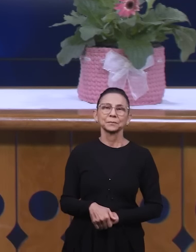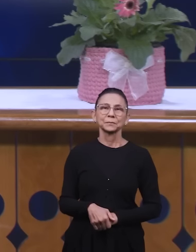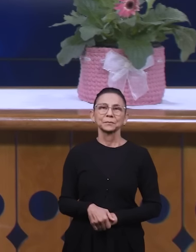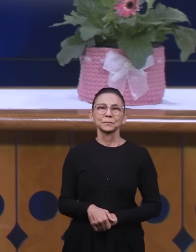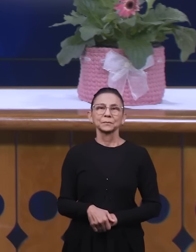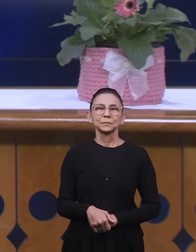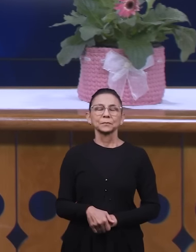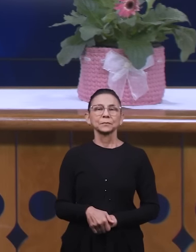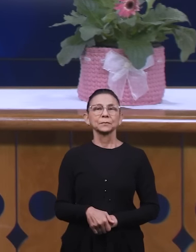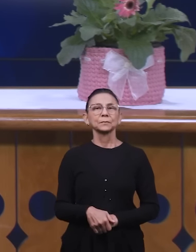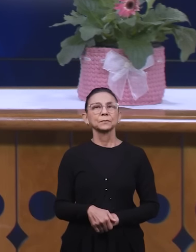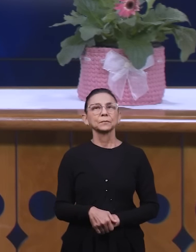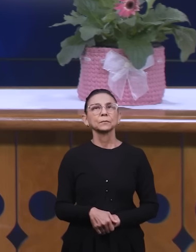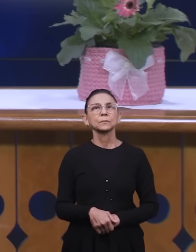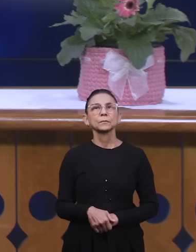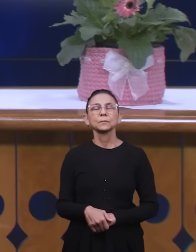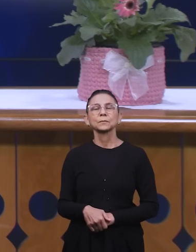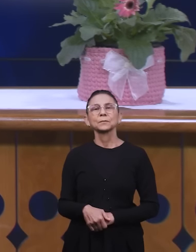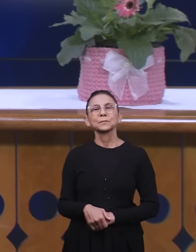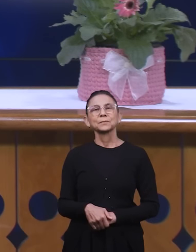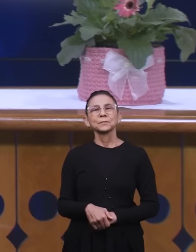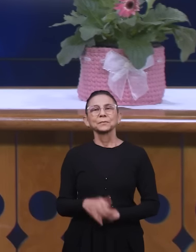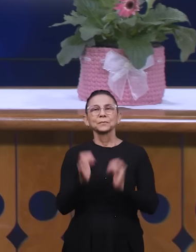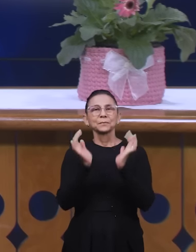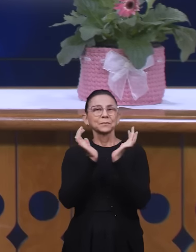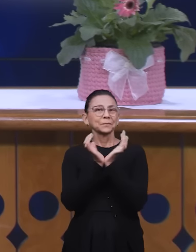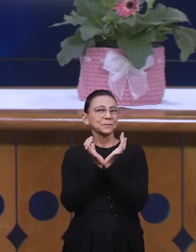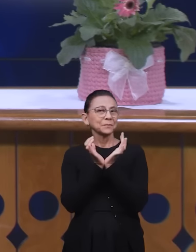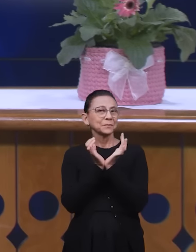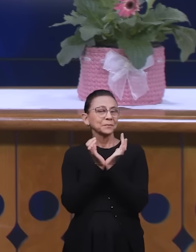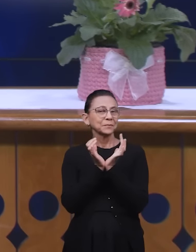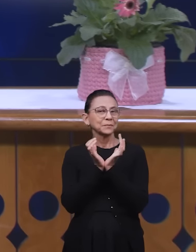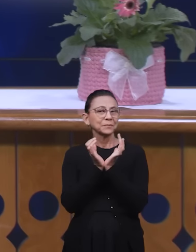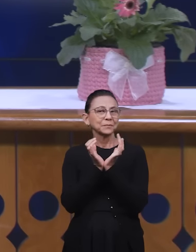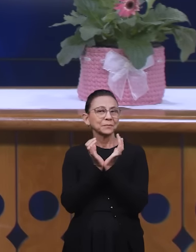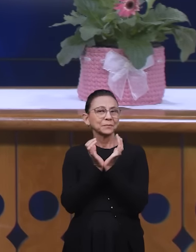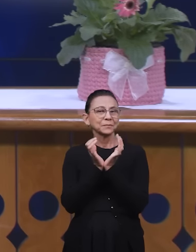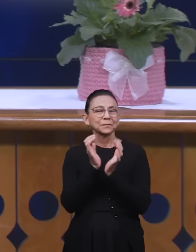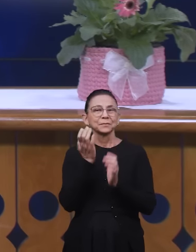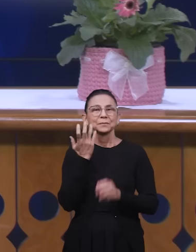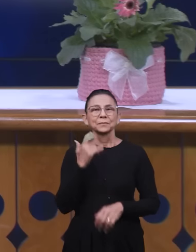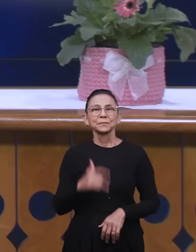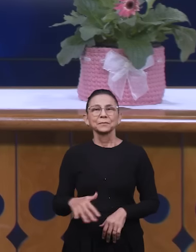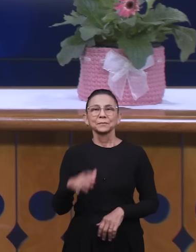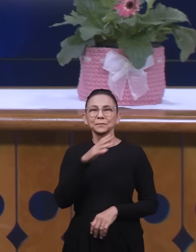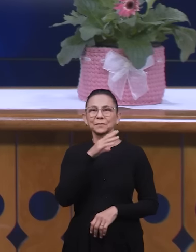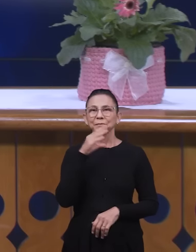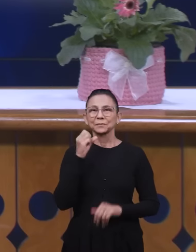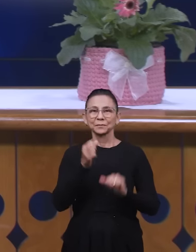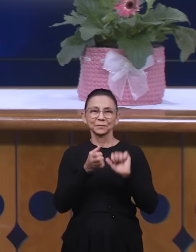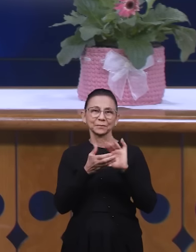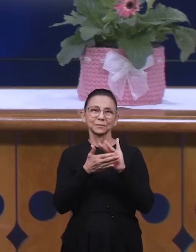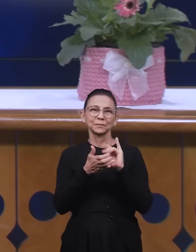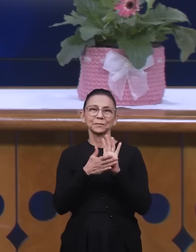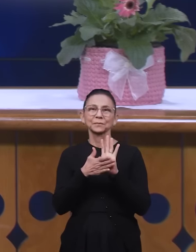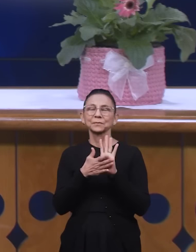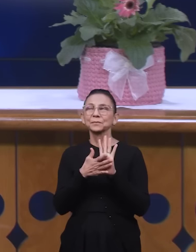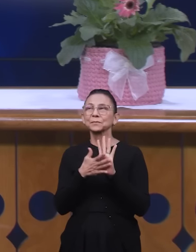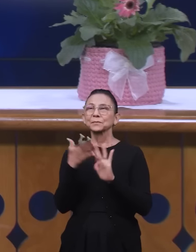ouvir as nossas crianças. A palavra do Senhor nos afirma que delas, dos seus lábios,